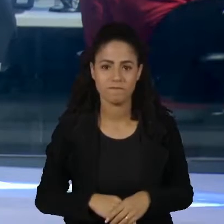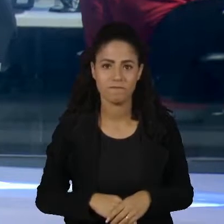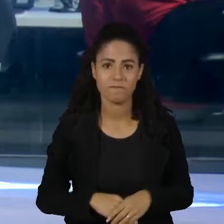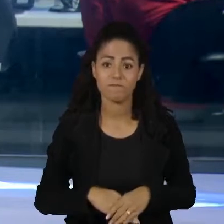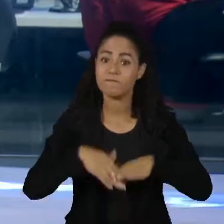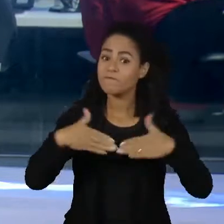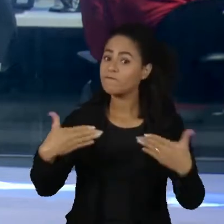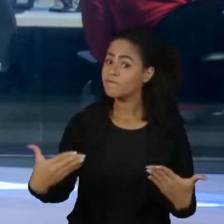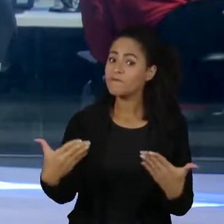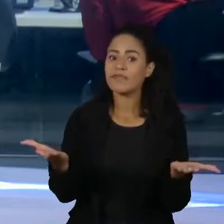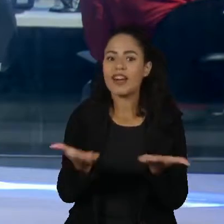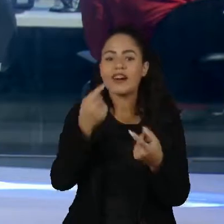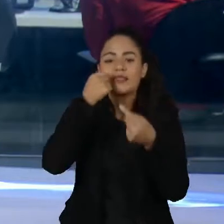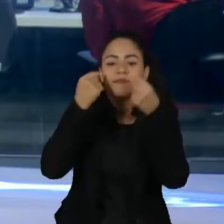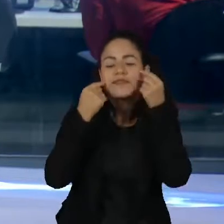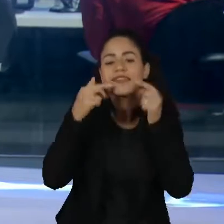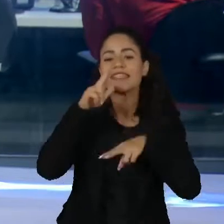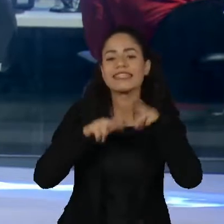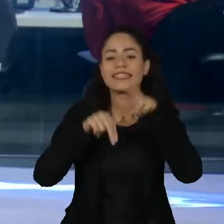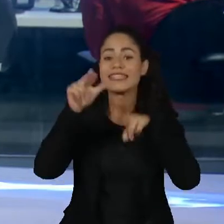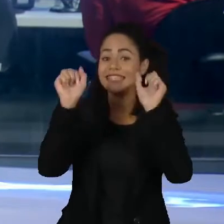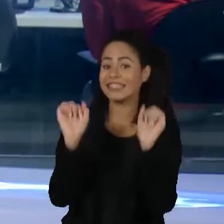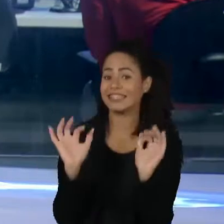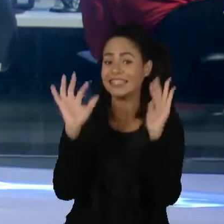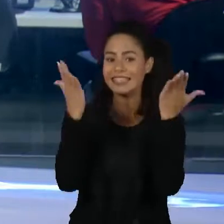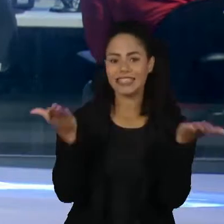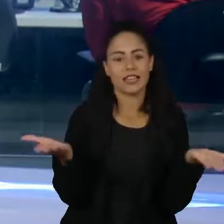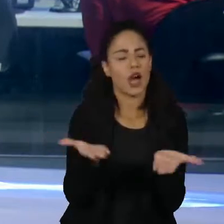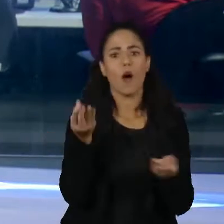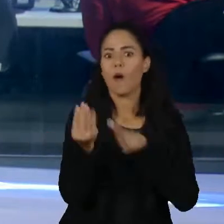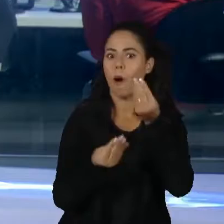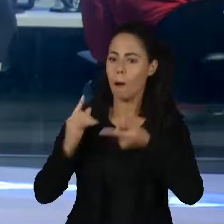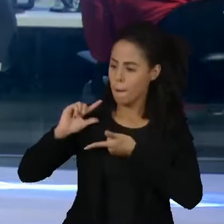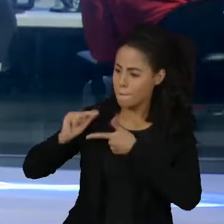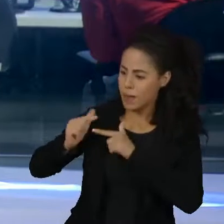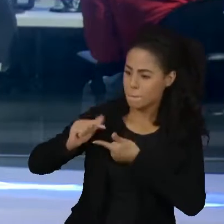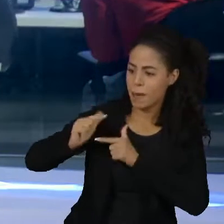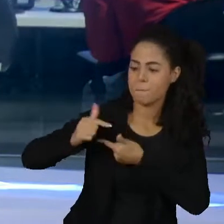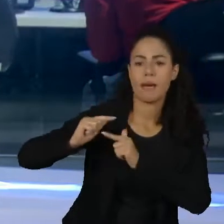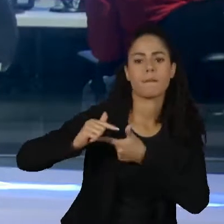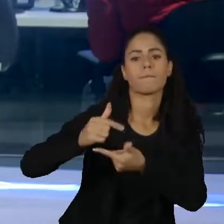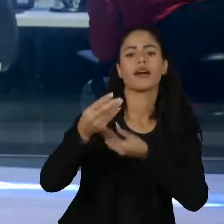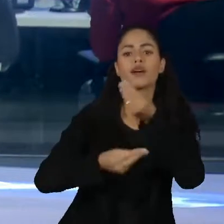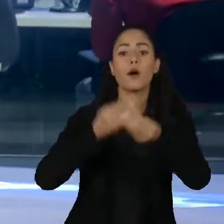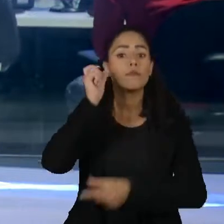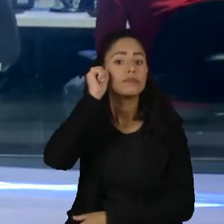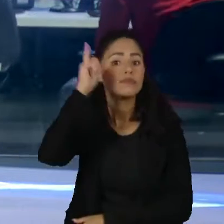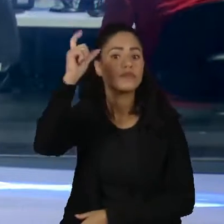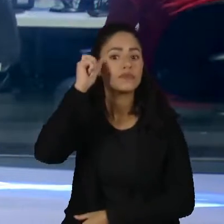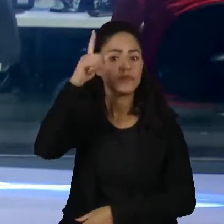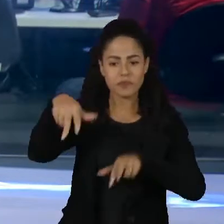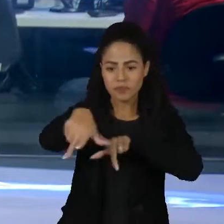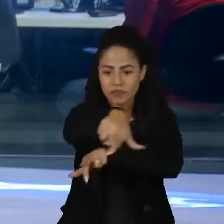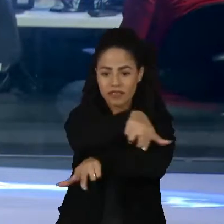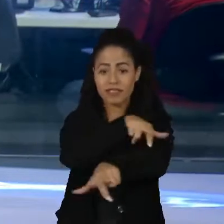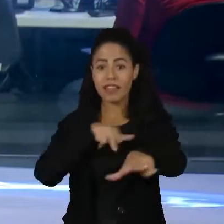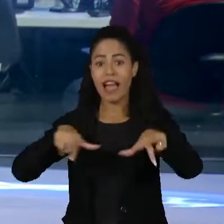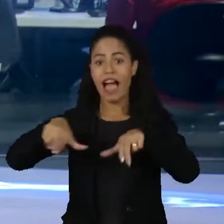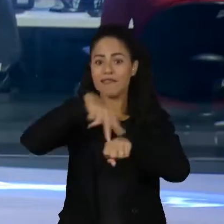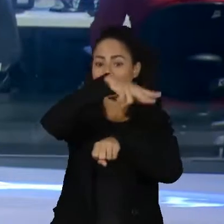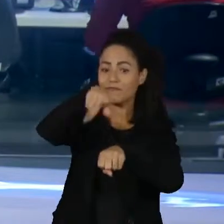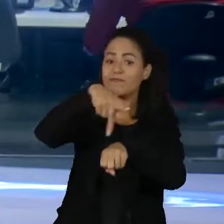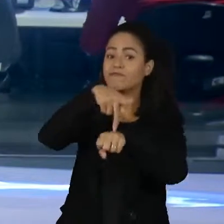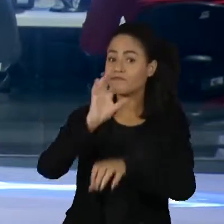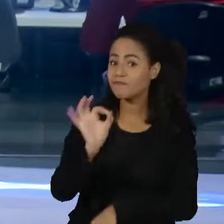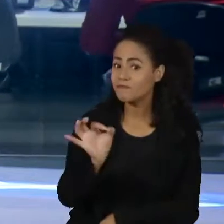É mês de festas juninas. A temporada mantém a tradição das manifestações culturais populares em todo o país.